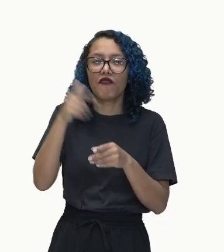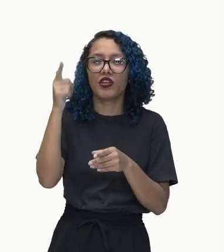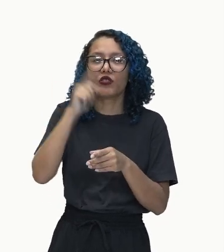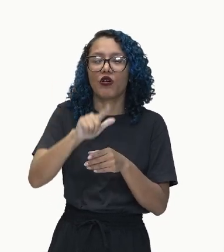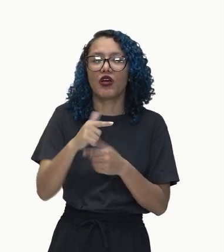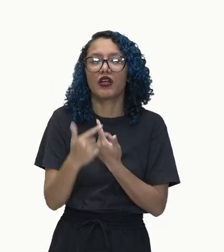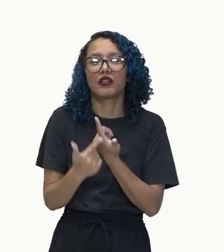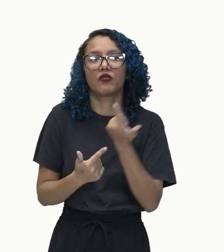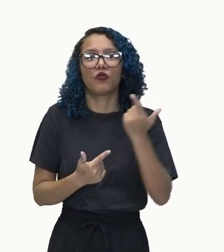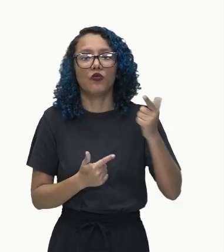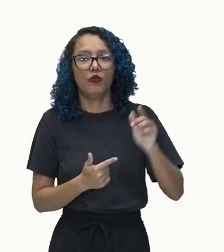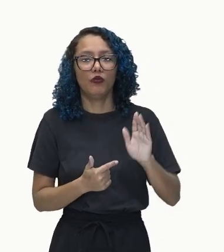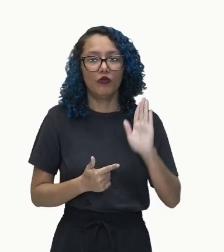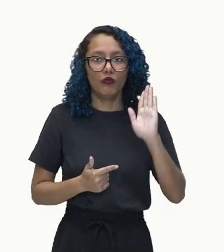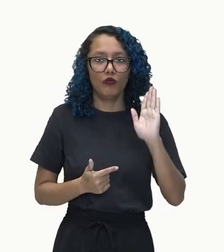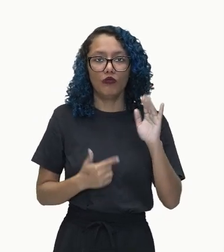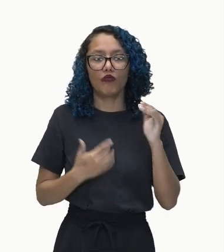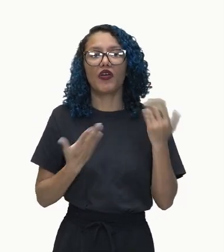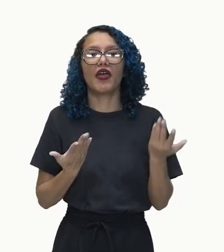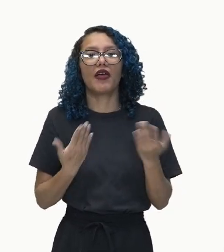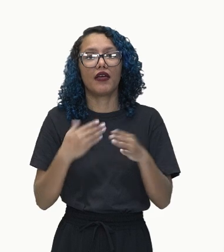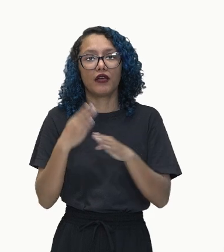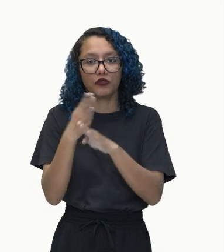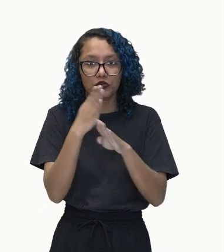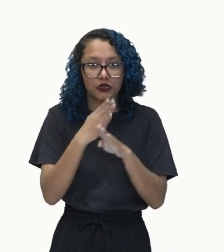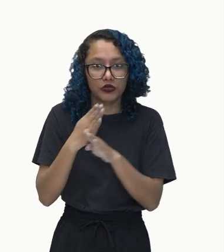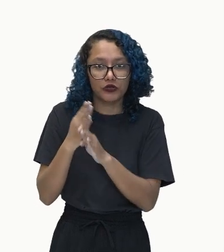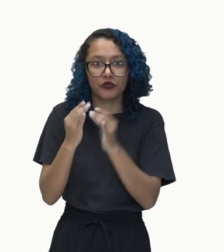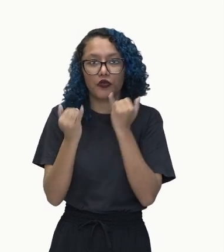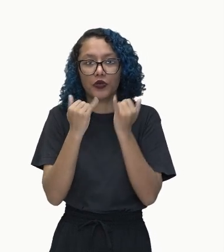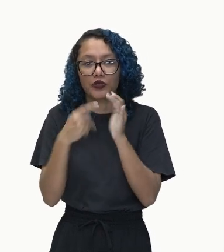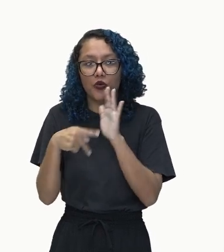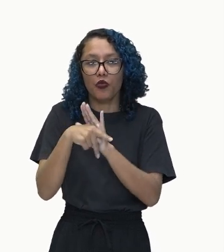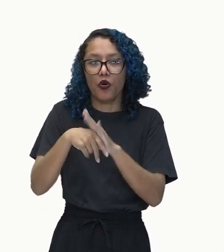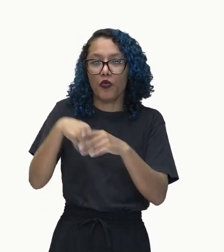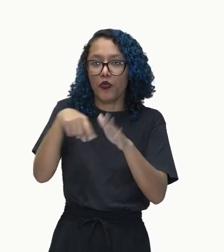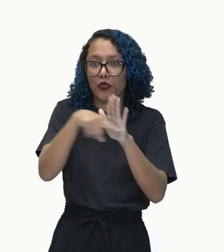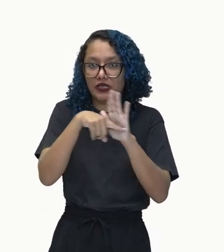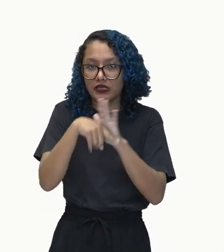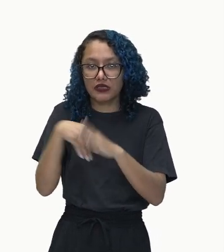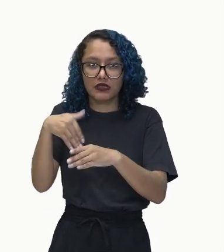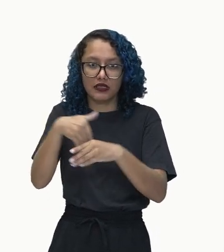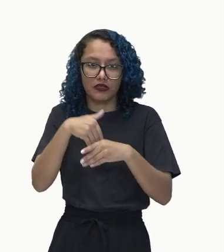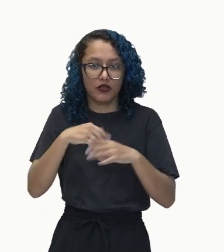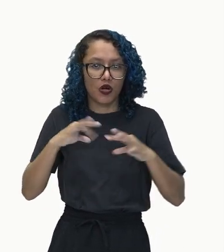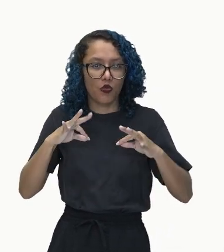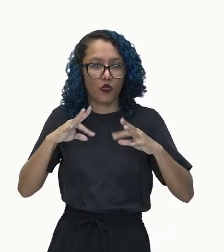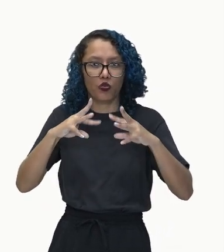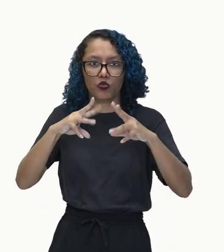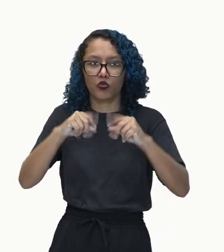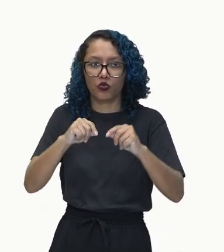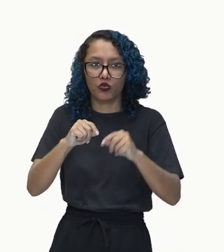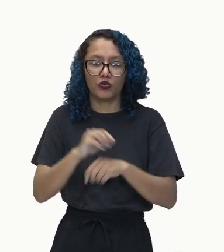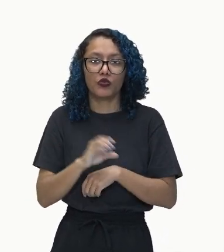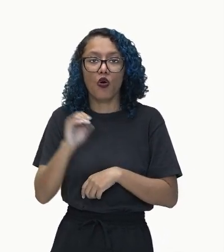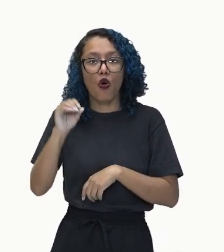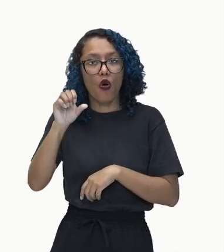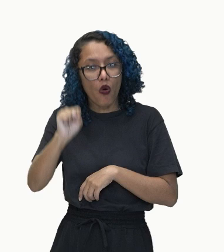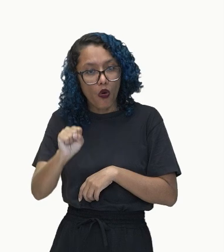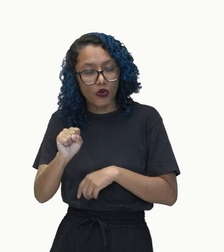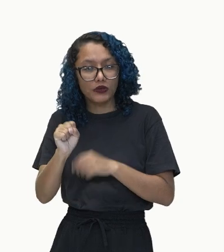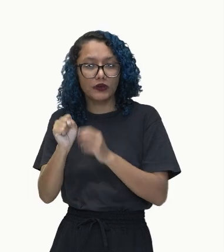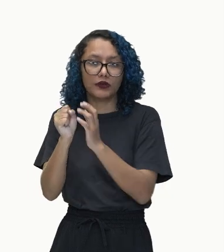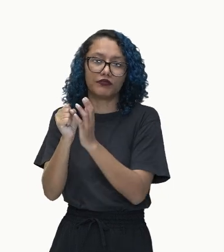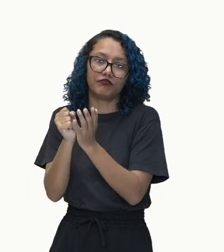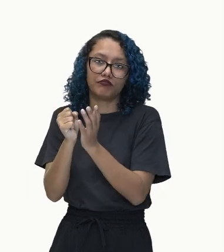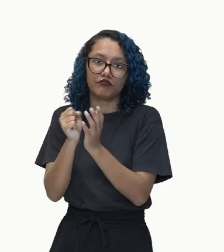das pesquisas eleitorais. Tudo isso aí é o sujeito da oração. Os resultados das pesquisas eleitorais. Só que o